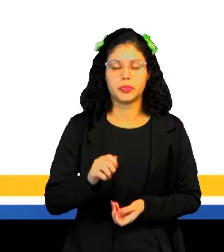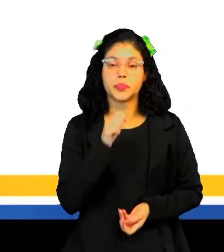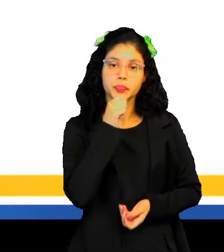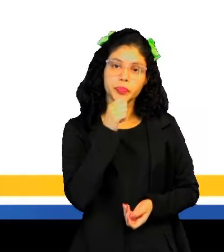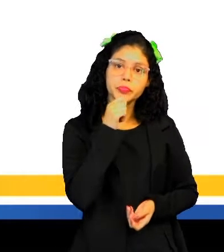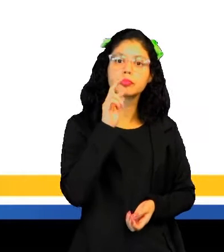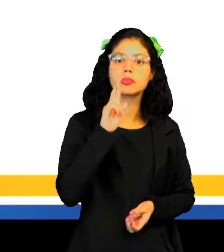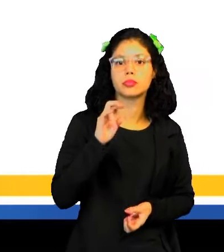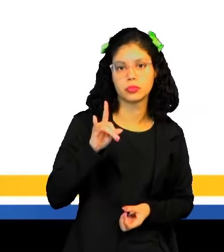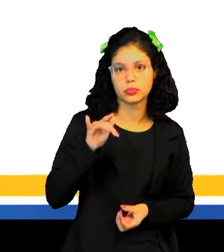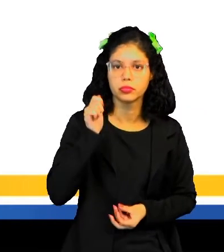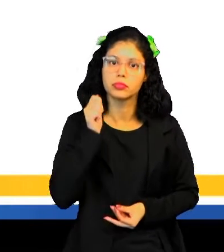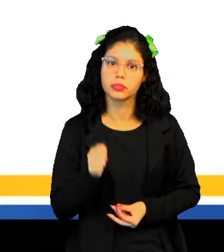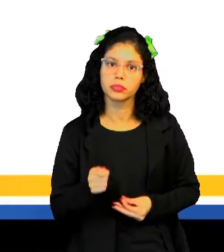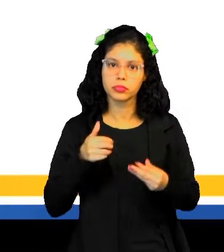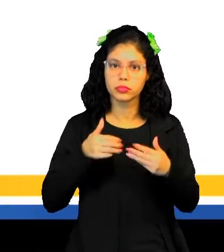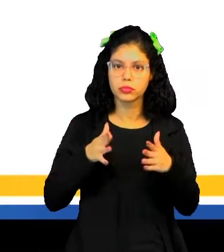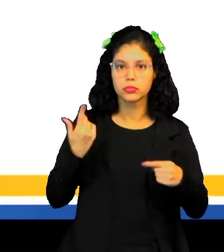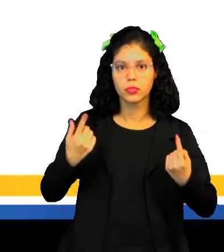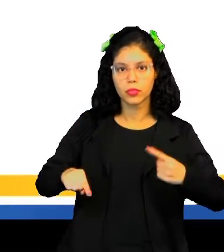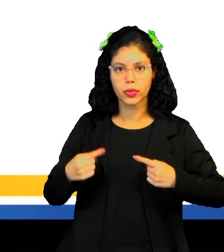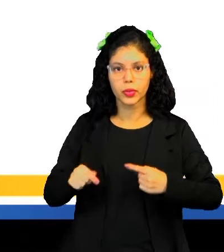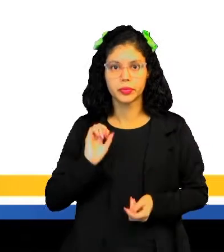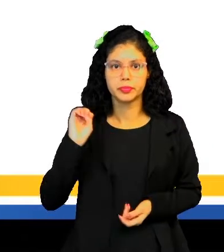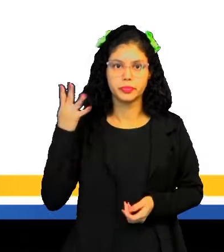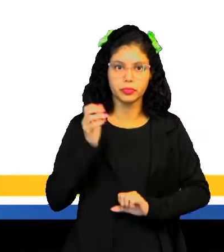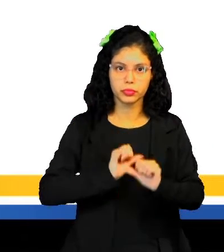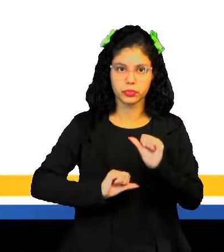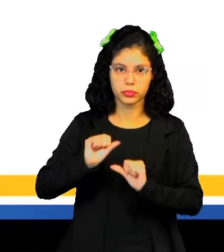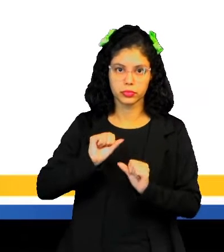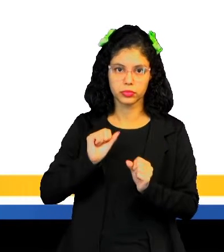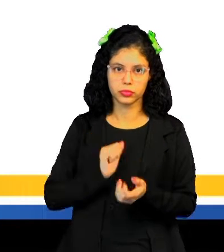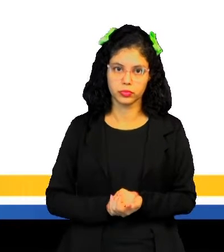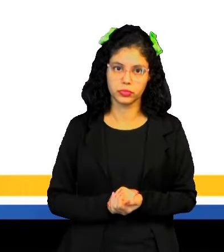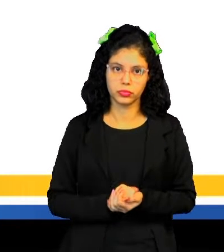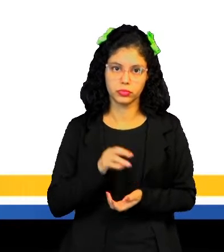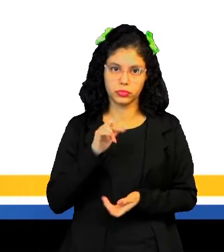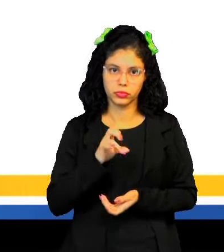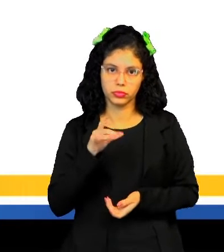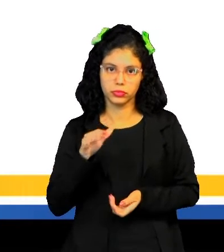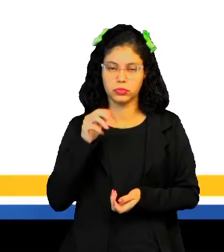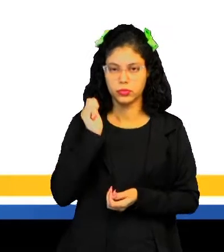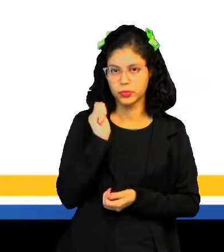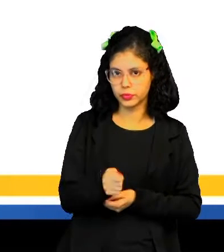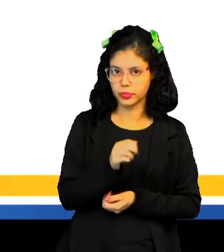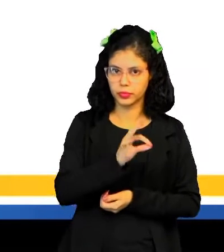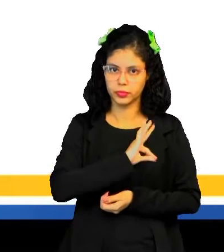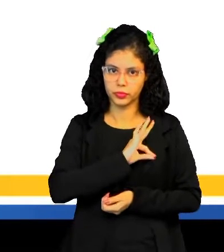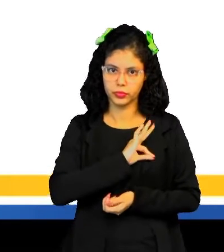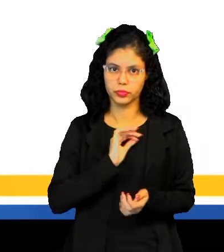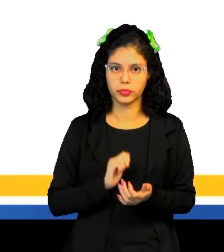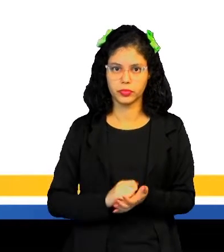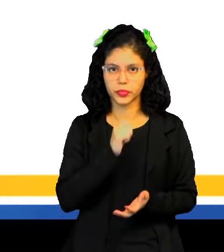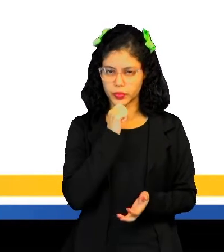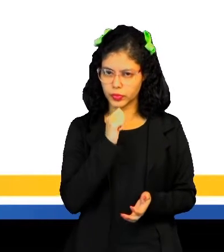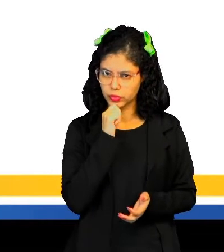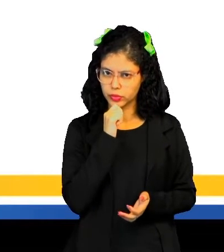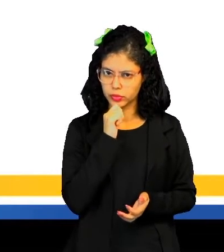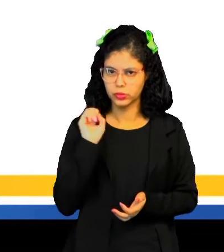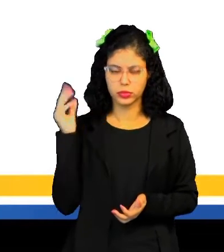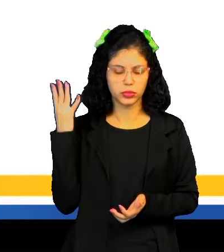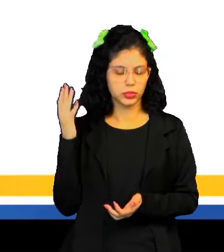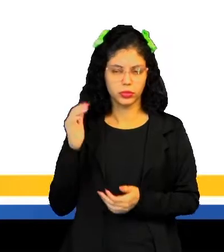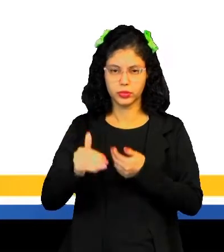do regime. A abertura política, ocorre em troca dos interesses dos militares, que não são